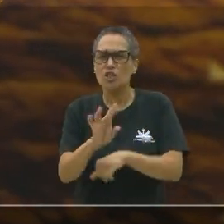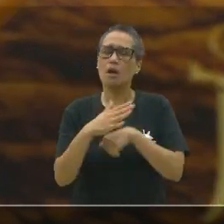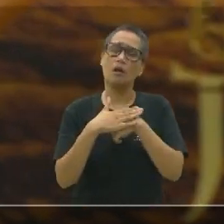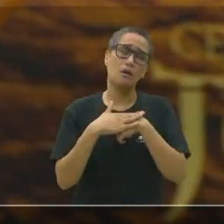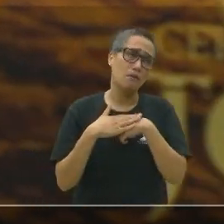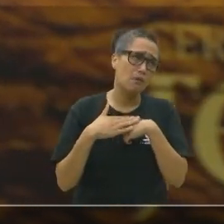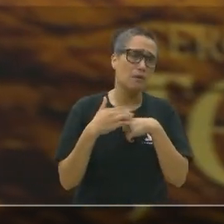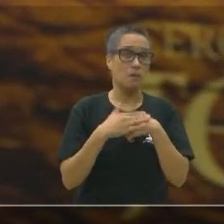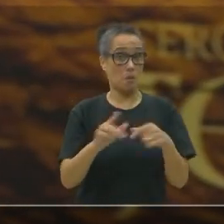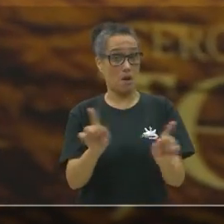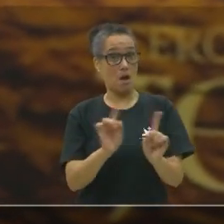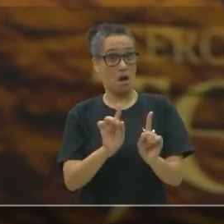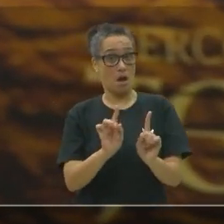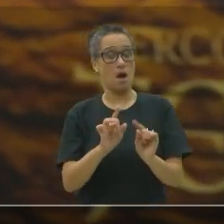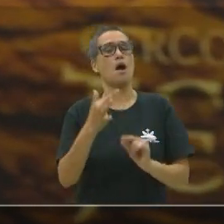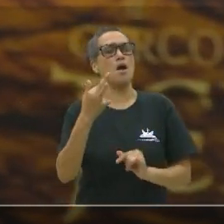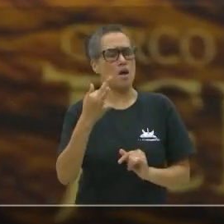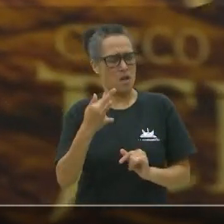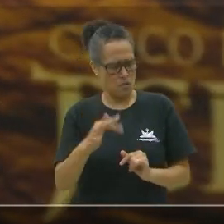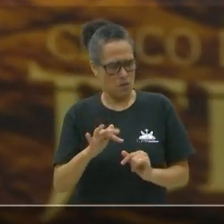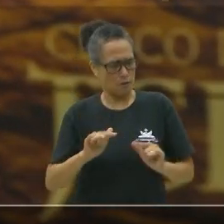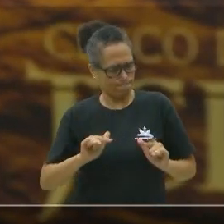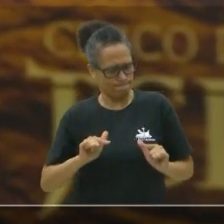Foram dores, foram lutas.